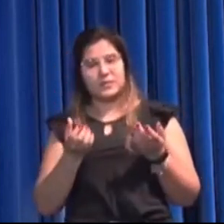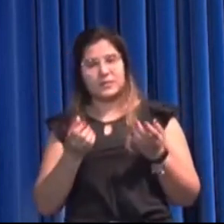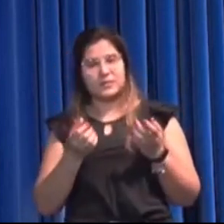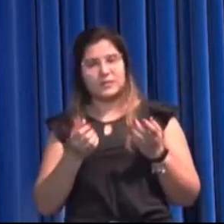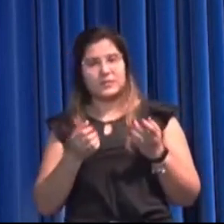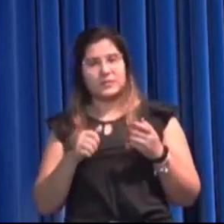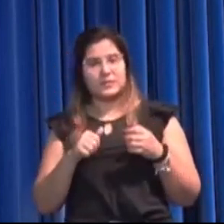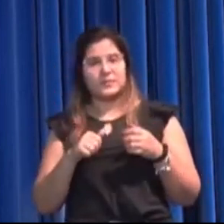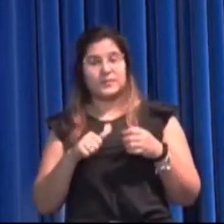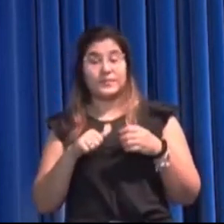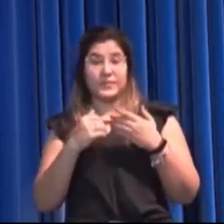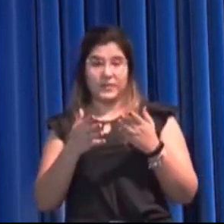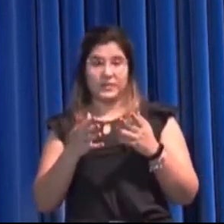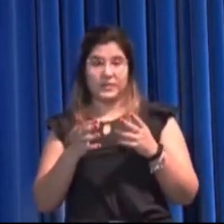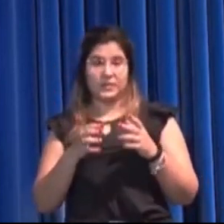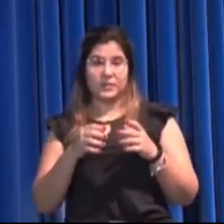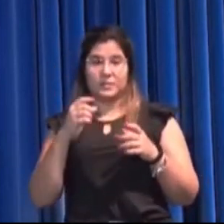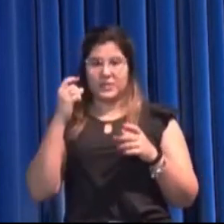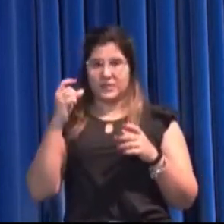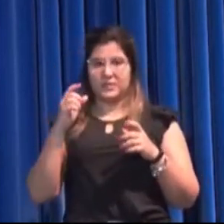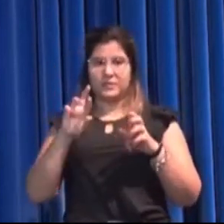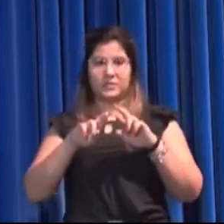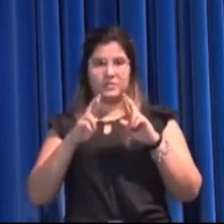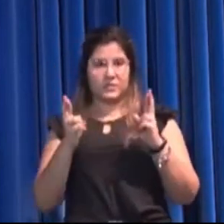da palavra de esperança.